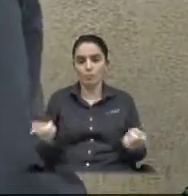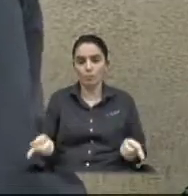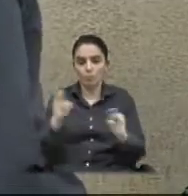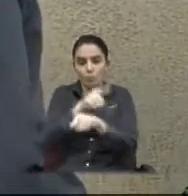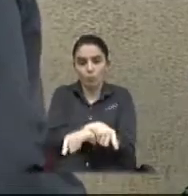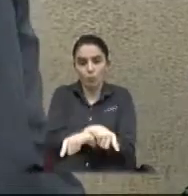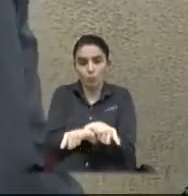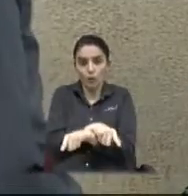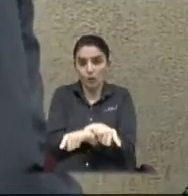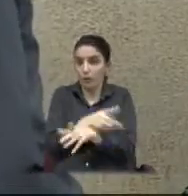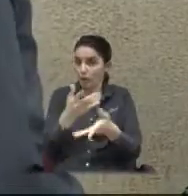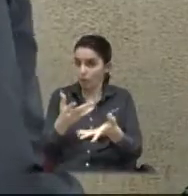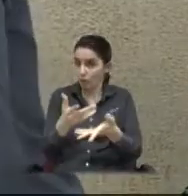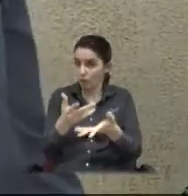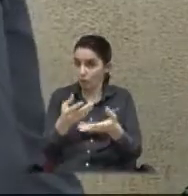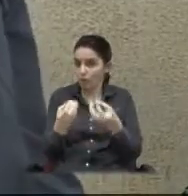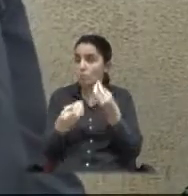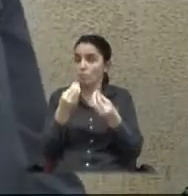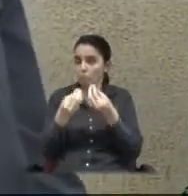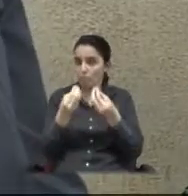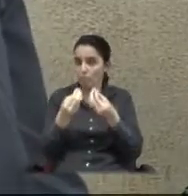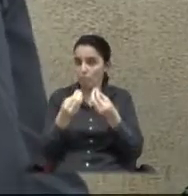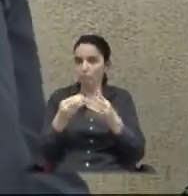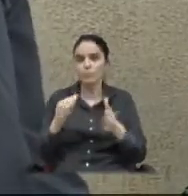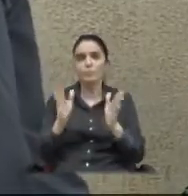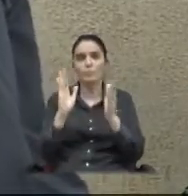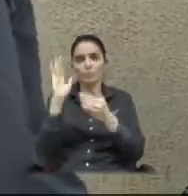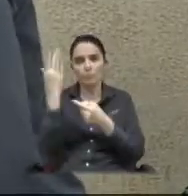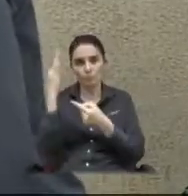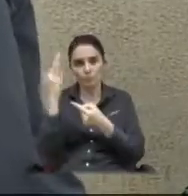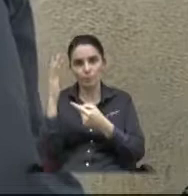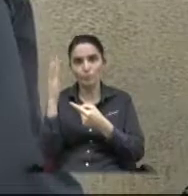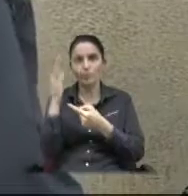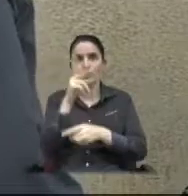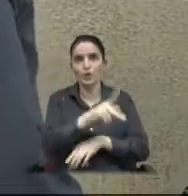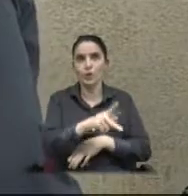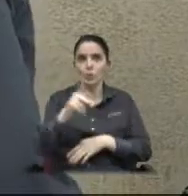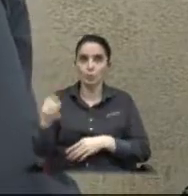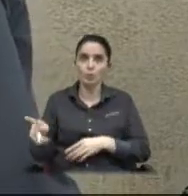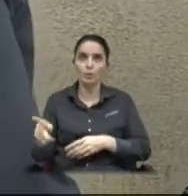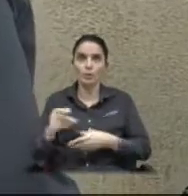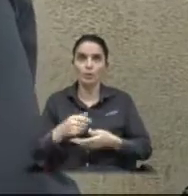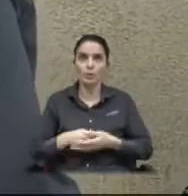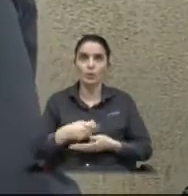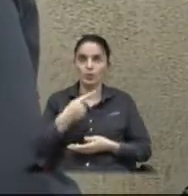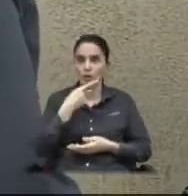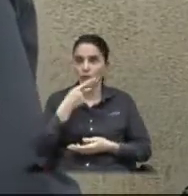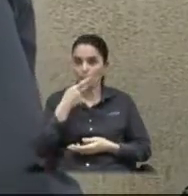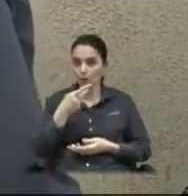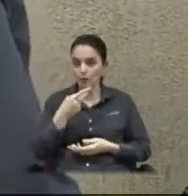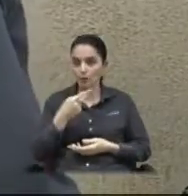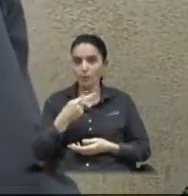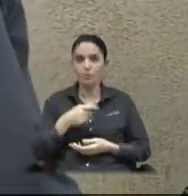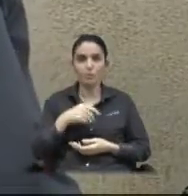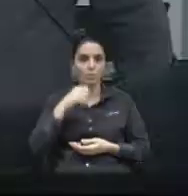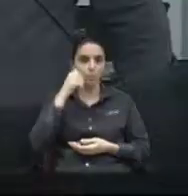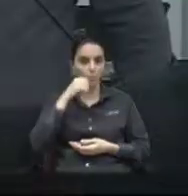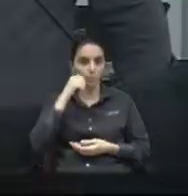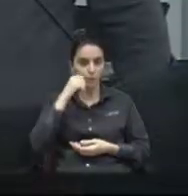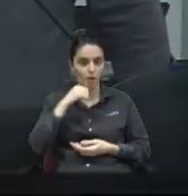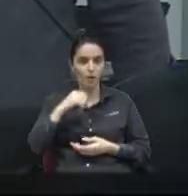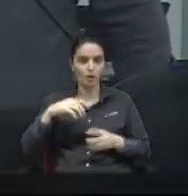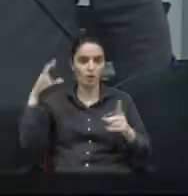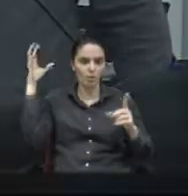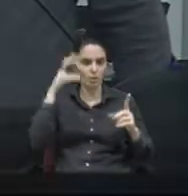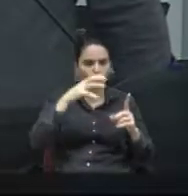deixar relatado isso. Parabéns, palavras do professor Denis, do que ele fez. E um ataque à mulher ainda, mais um ataque à mulher e ninguém fala nada.